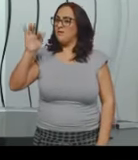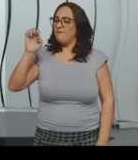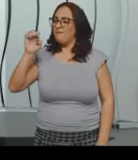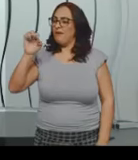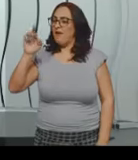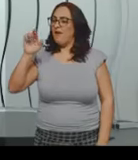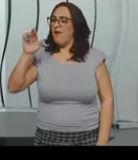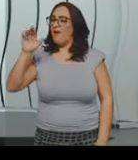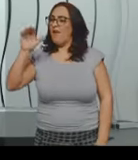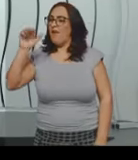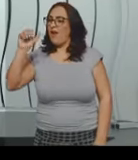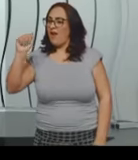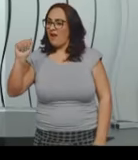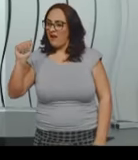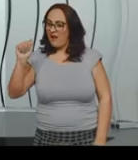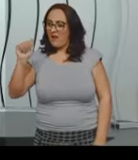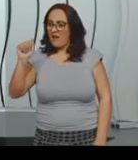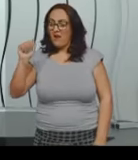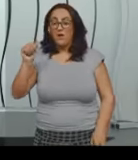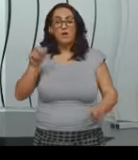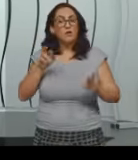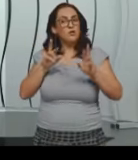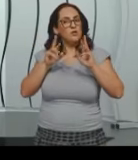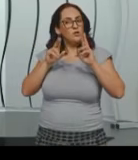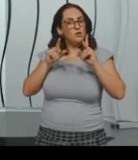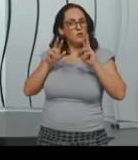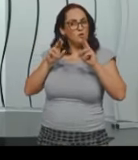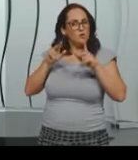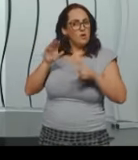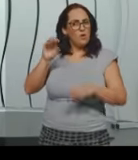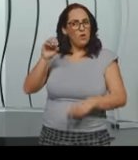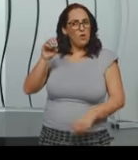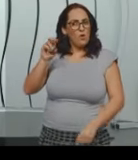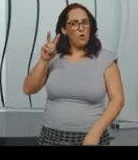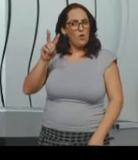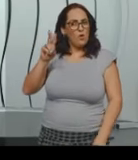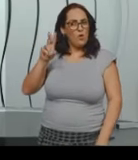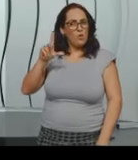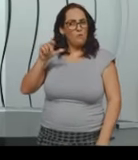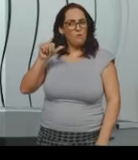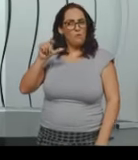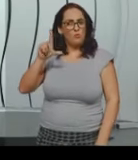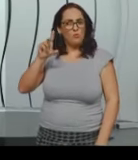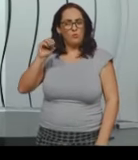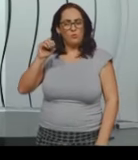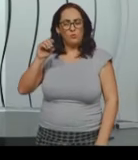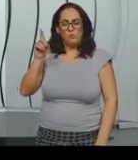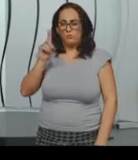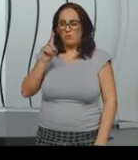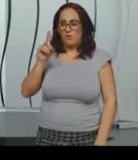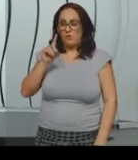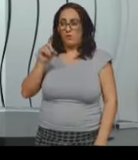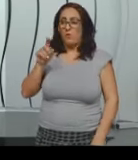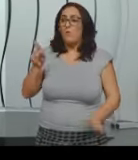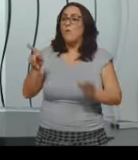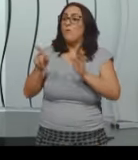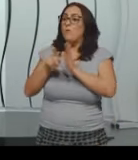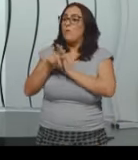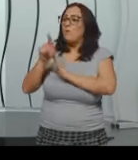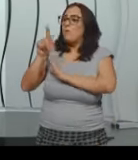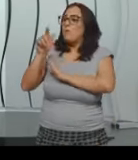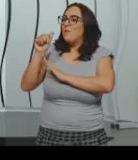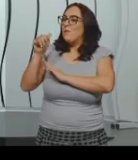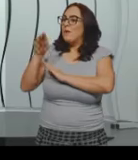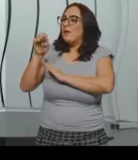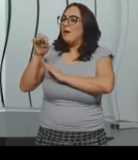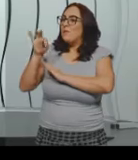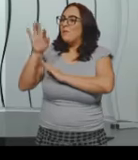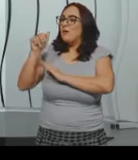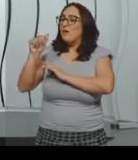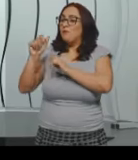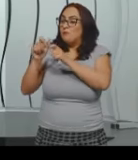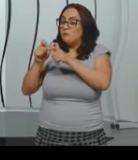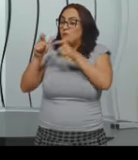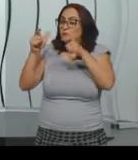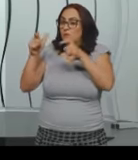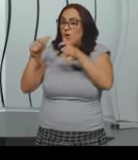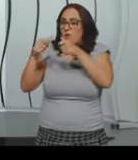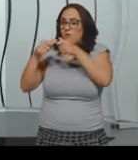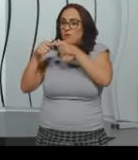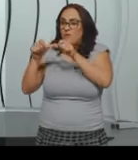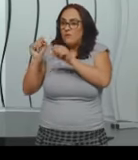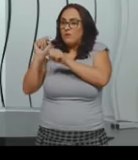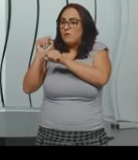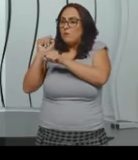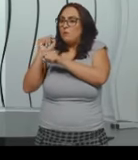oosfera, tá? Que vai ser um gameta maior e ele vai ficar fixo, tá? Não vai